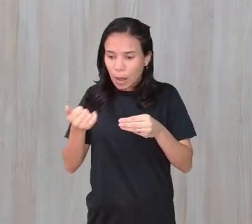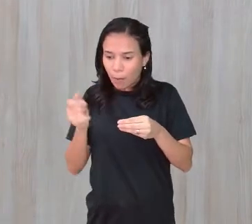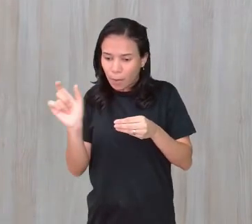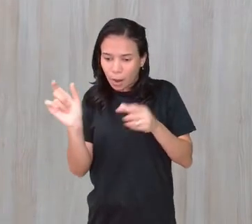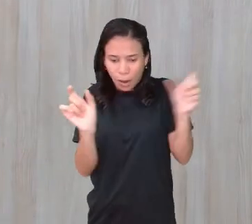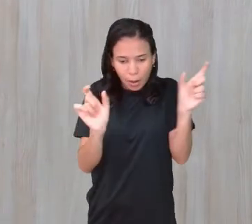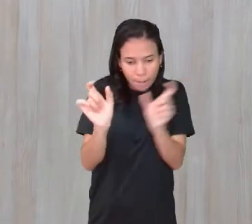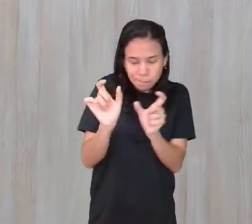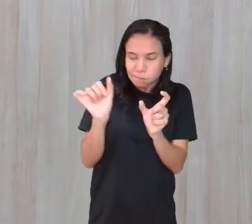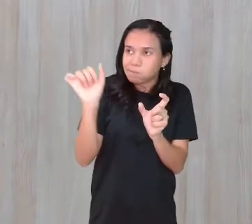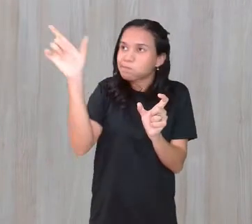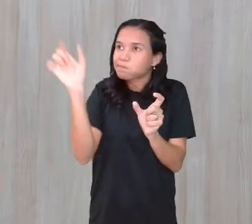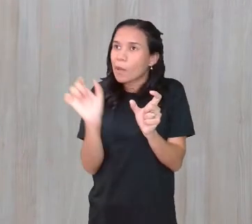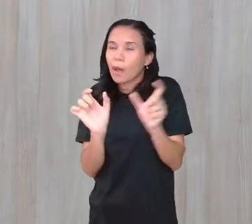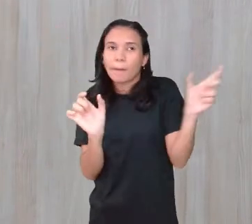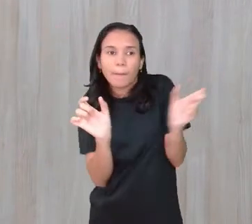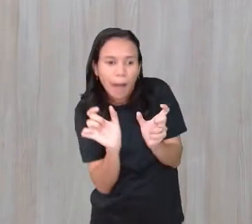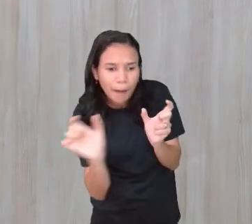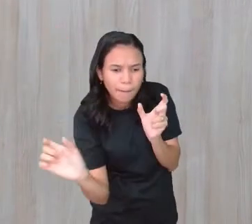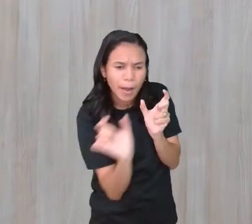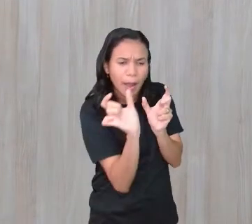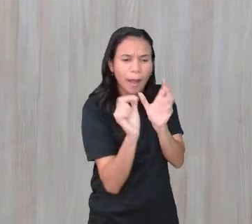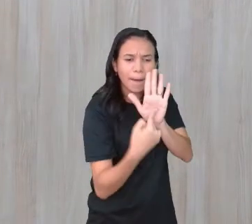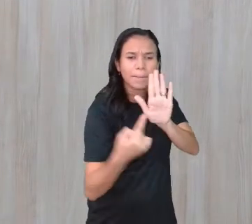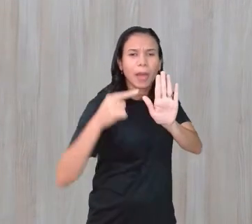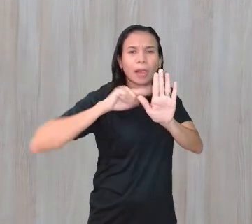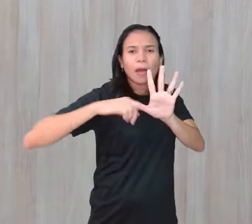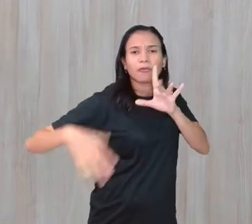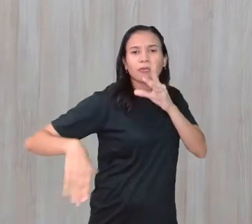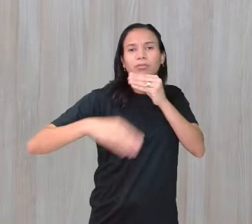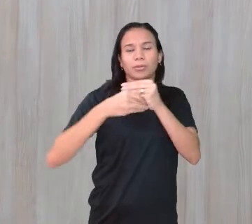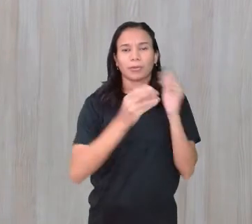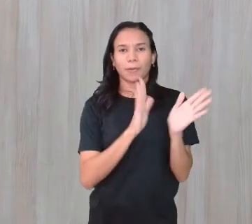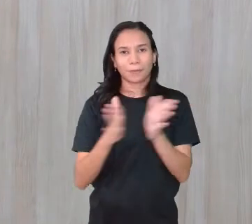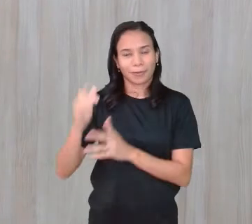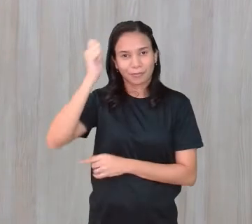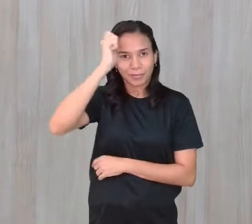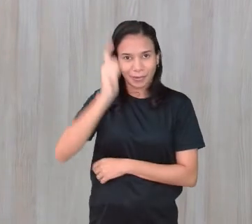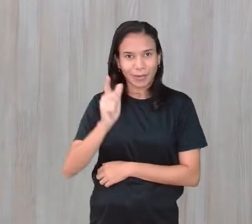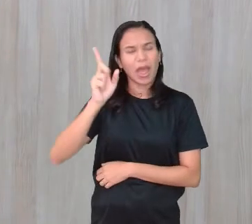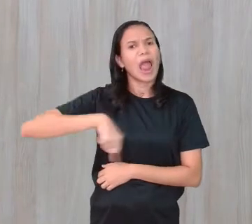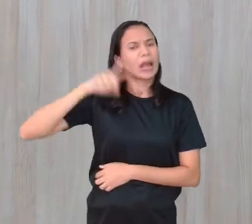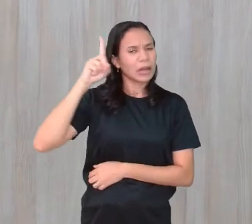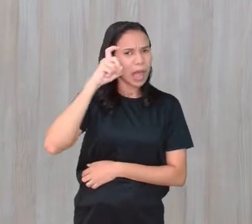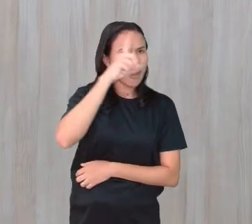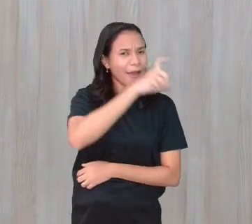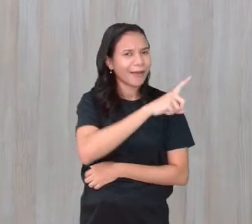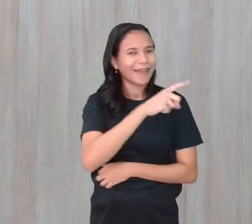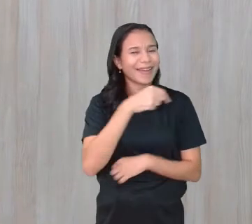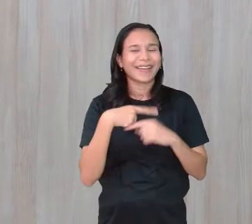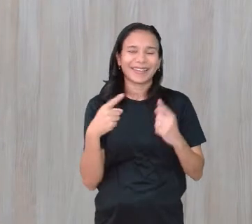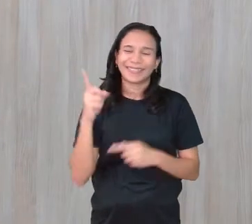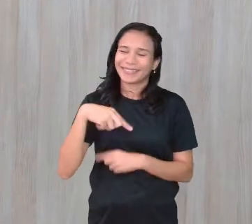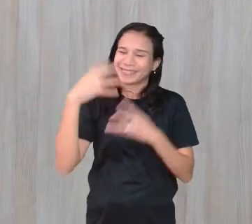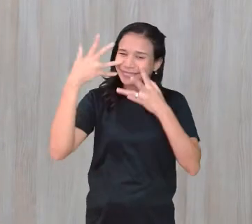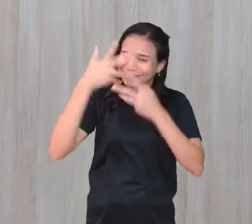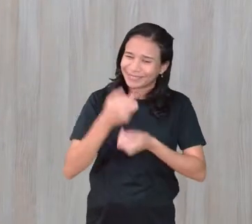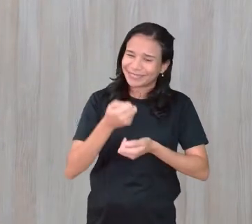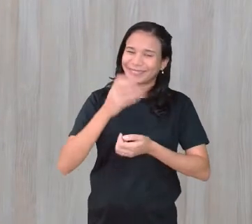de criação de metáforas que acompanhem esse processo criativo. É difícil, viu? Dá trabalho, mas fica muito